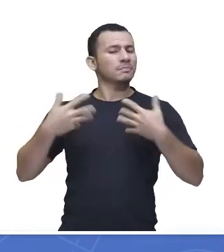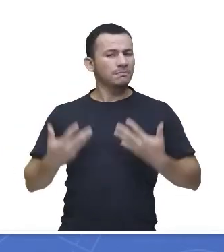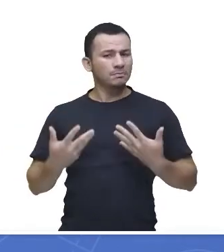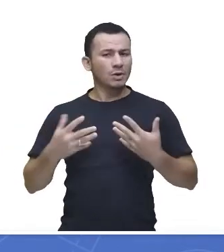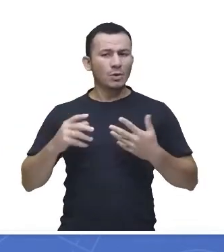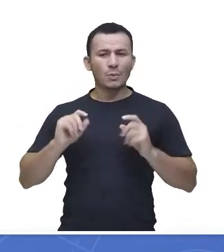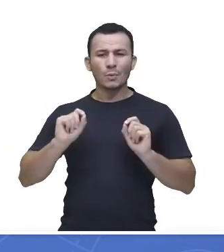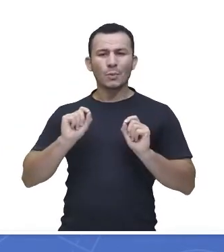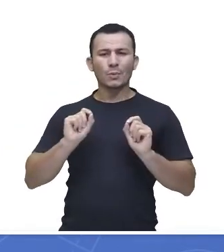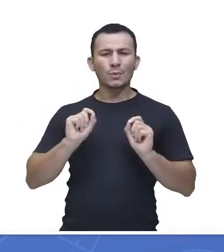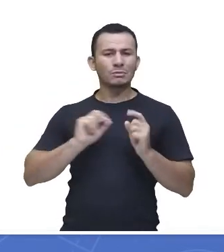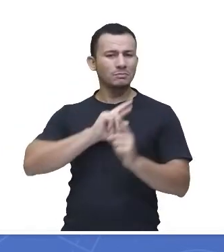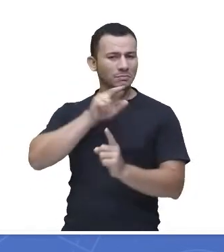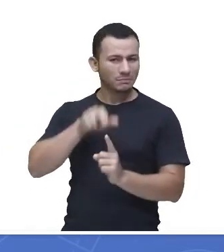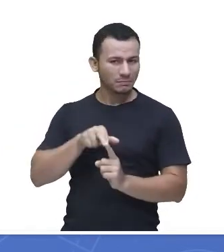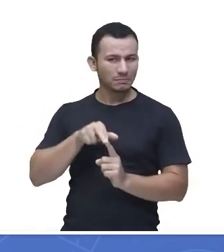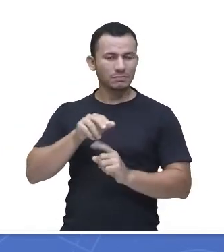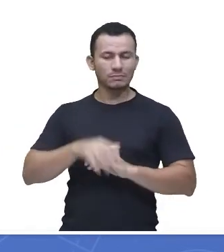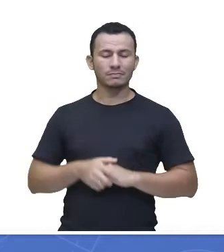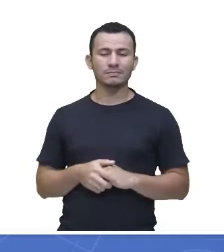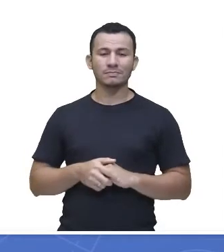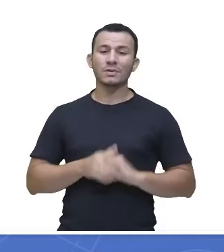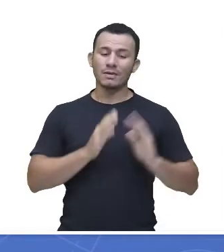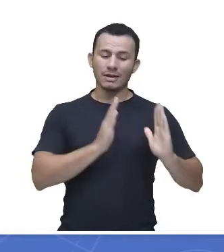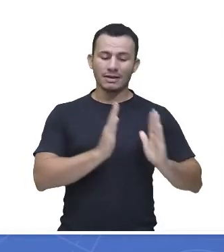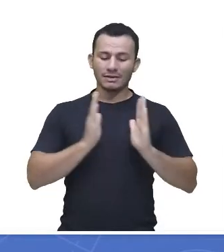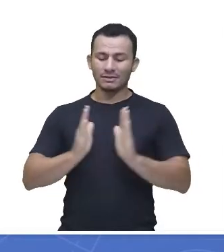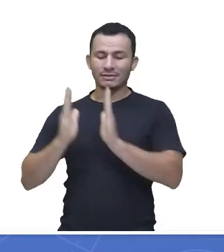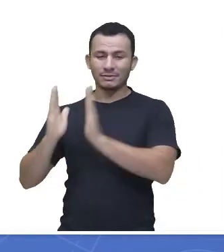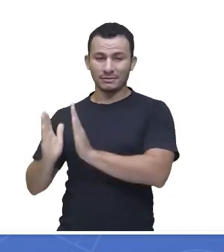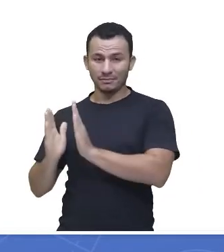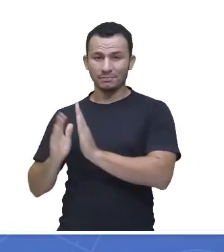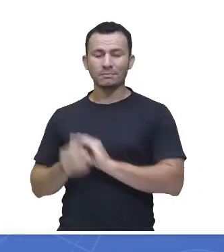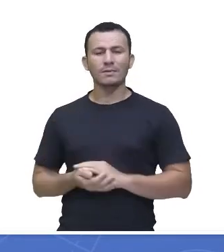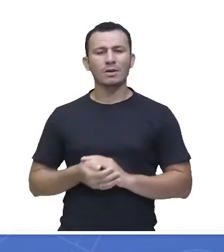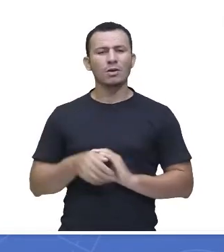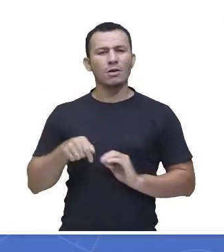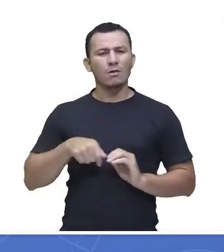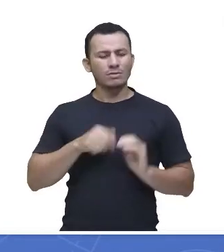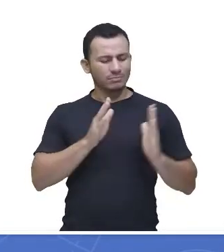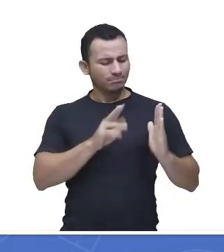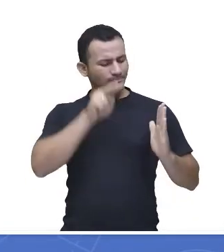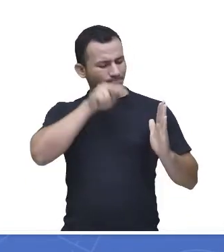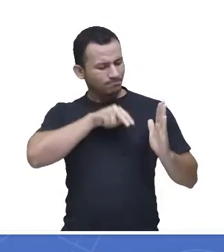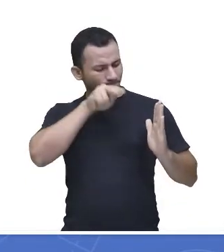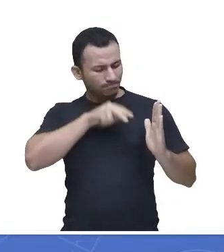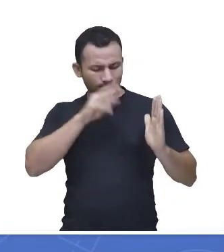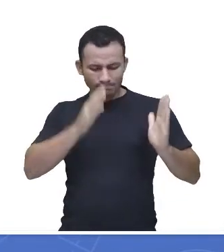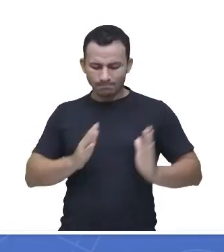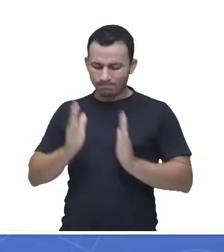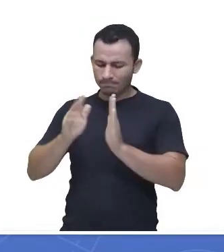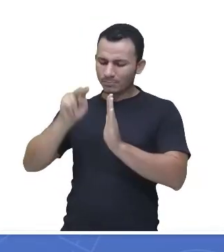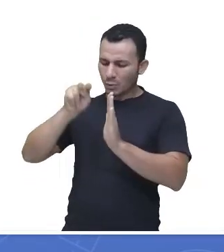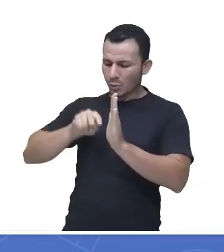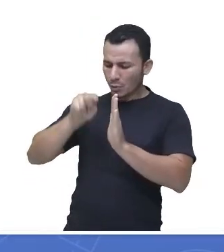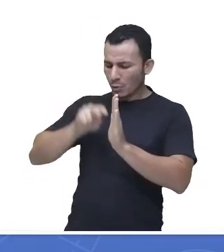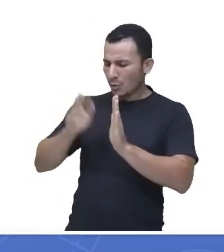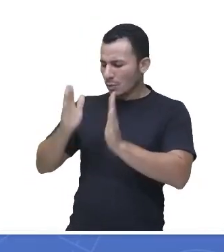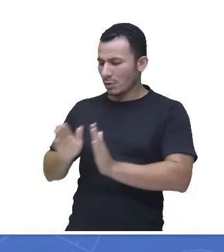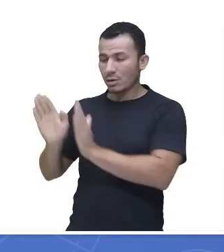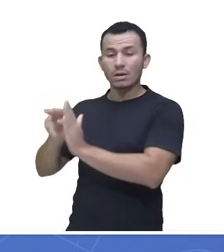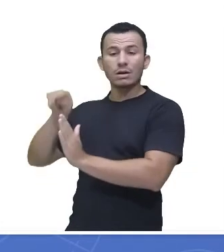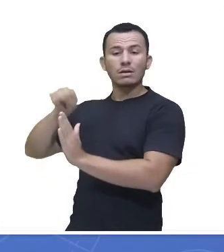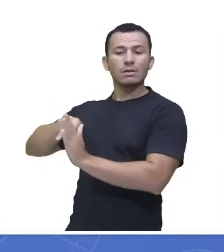a esses três quadrinhos aqui. Então você tem que fazer a leitura conjunta, observando tanto as